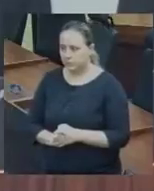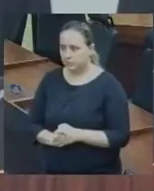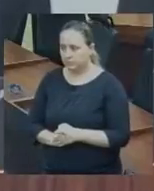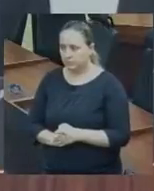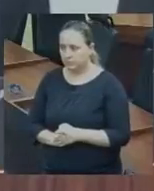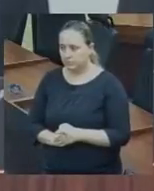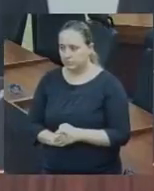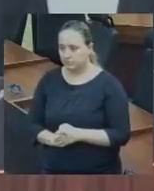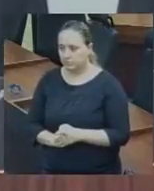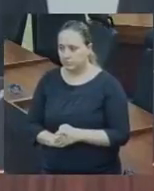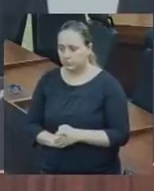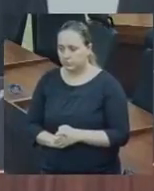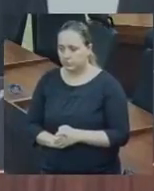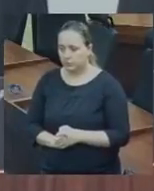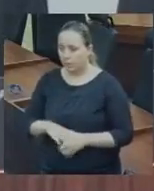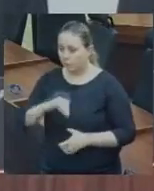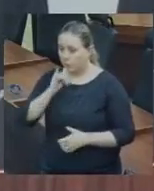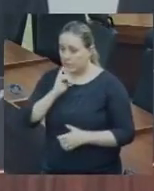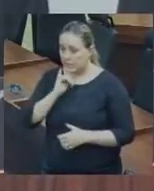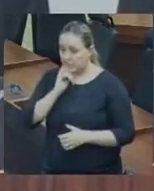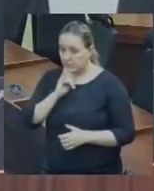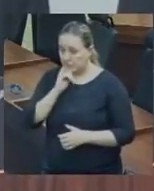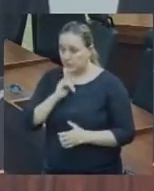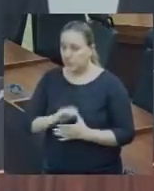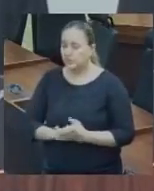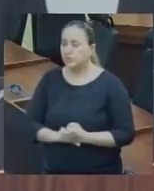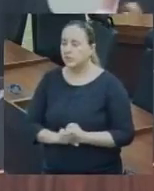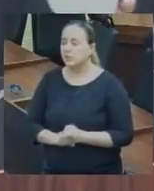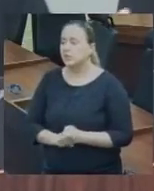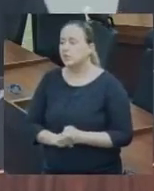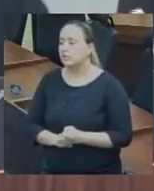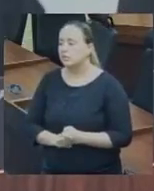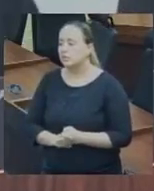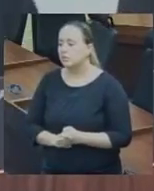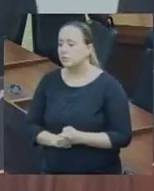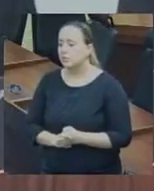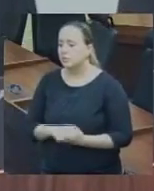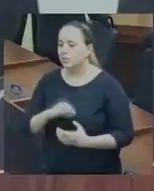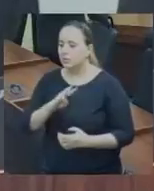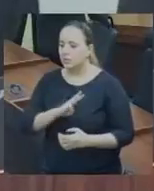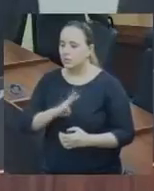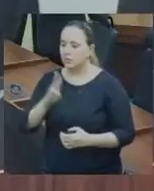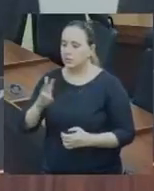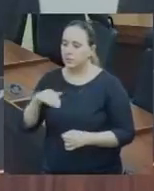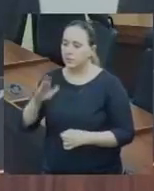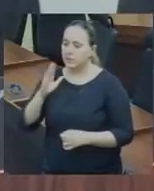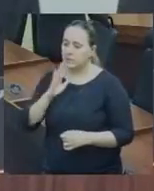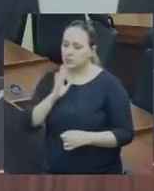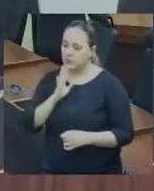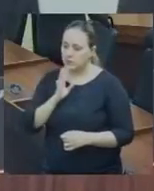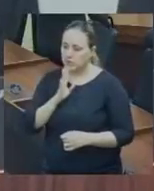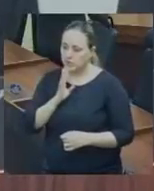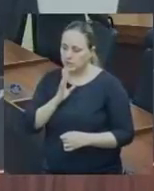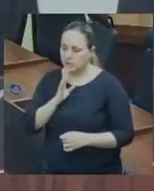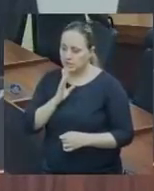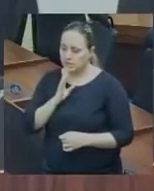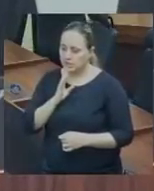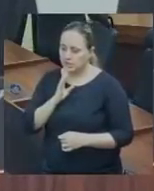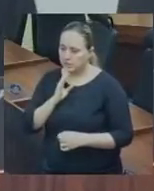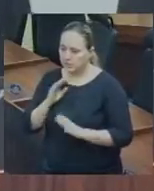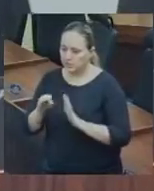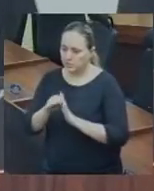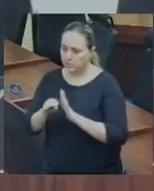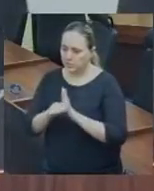isso é importante é é um dos sites mais conhecidos de de baixar